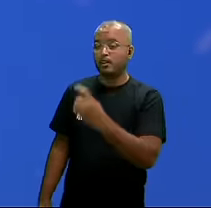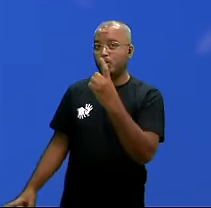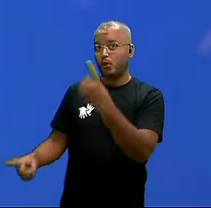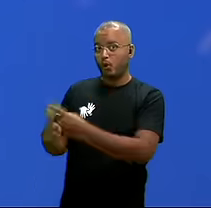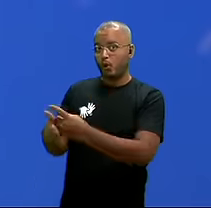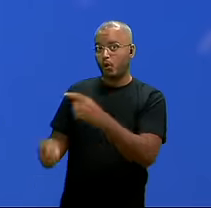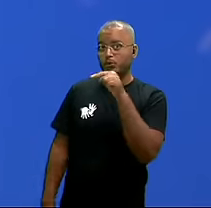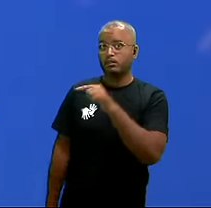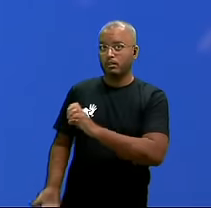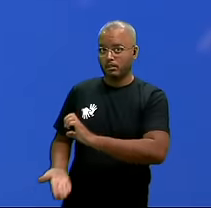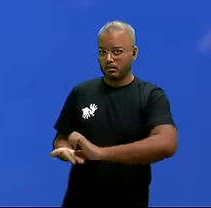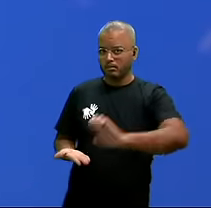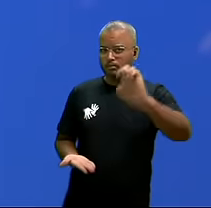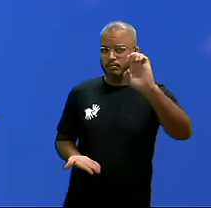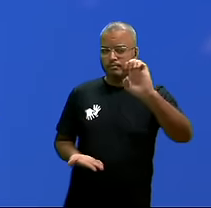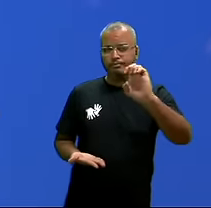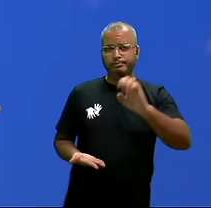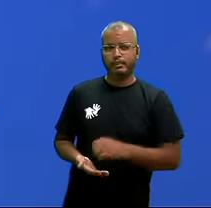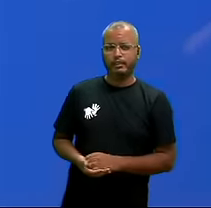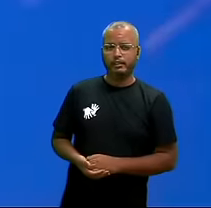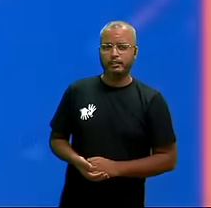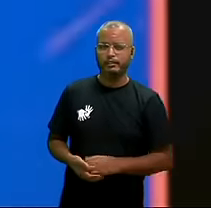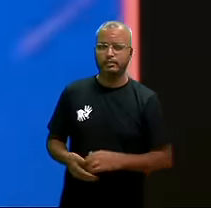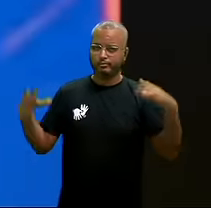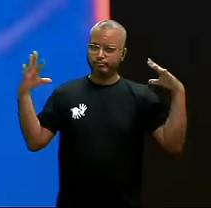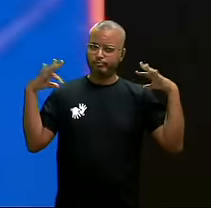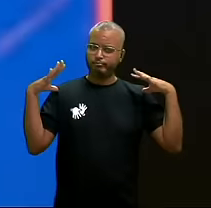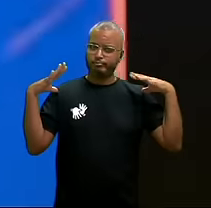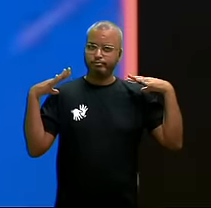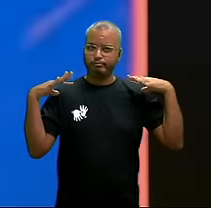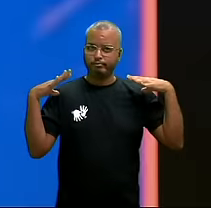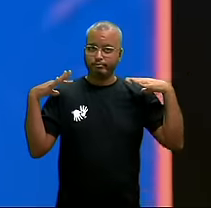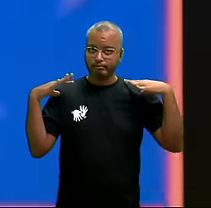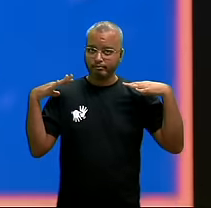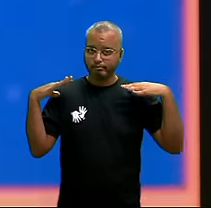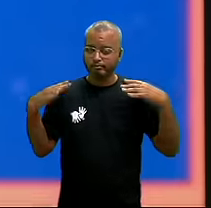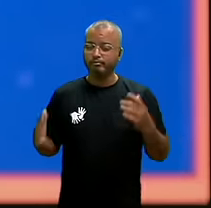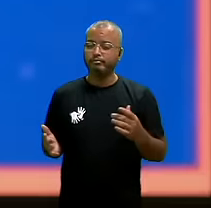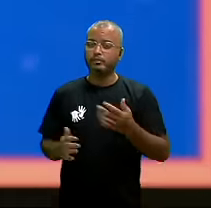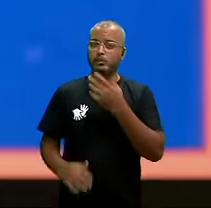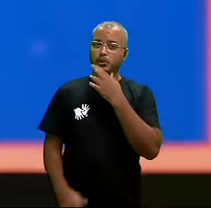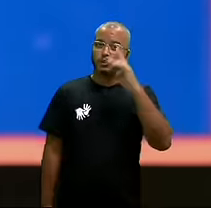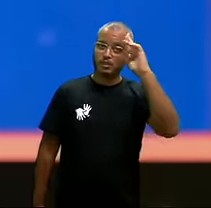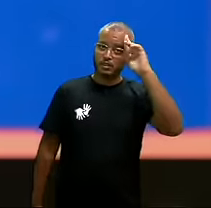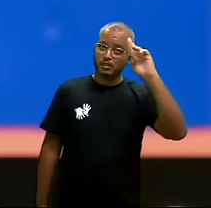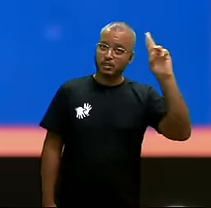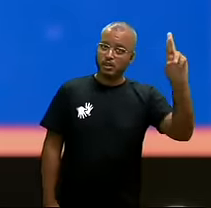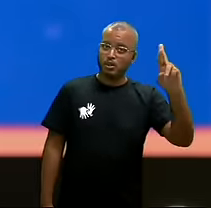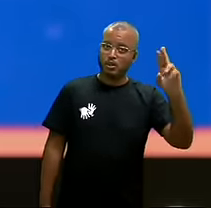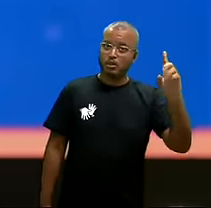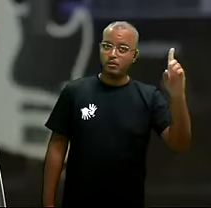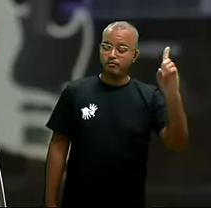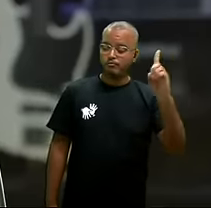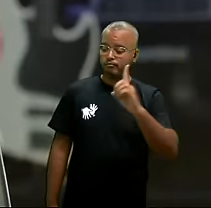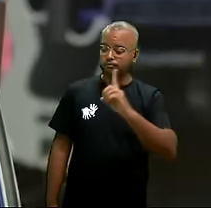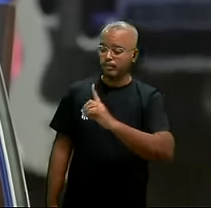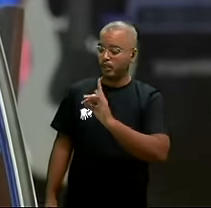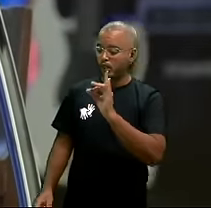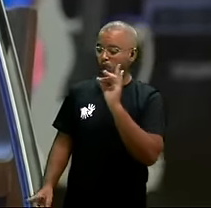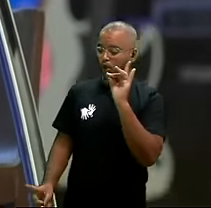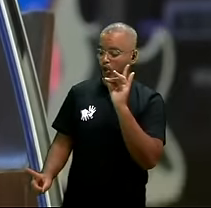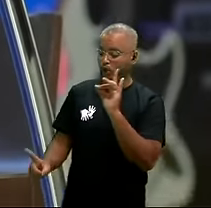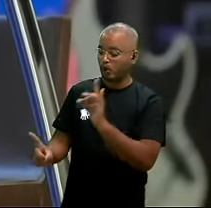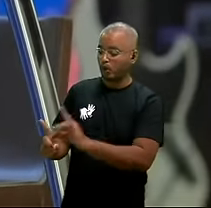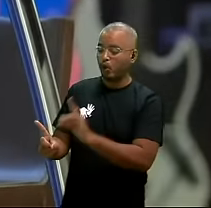E olha a palavra de Deus para Elias. O anjo do Senhor voltou, tocou nele e disse: